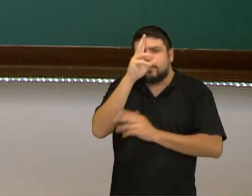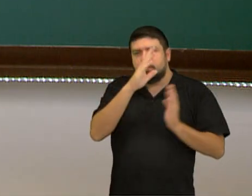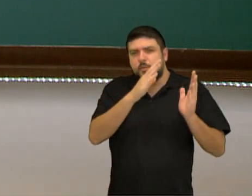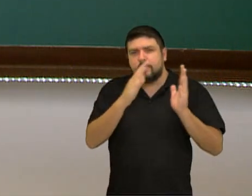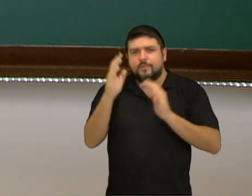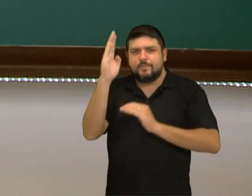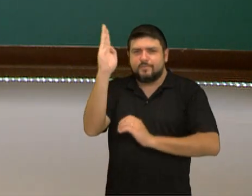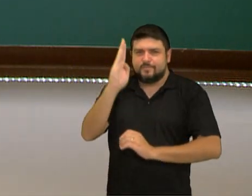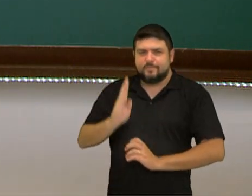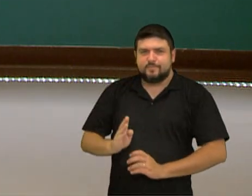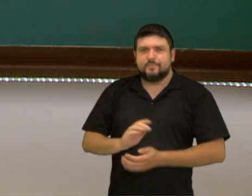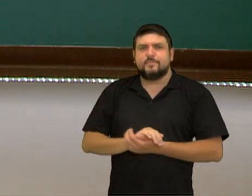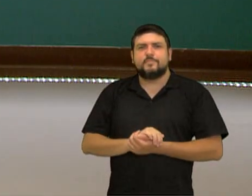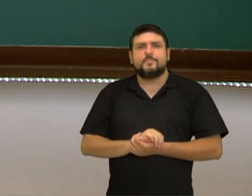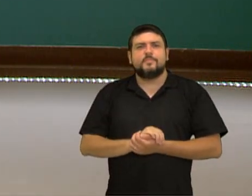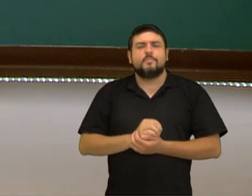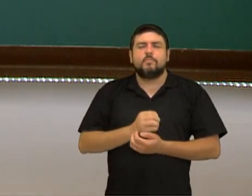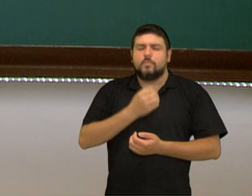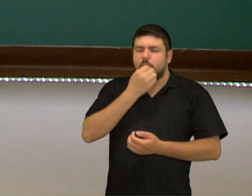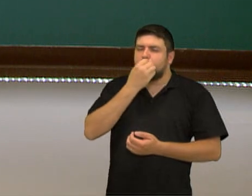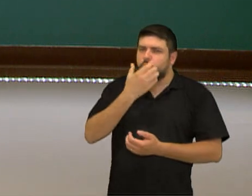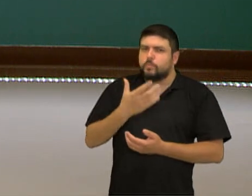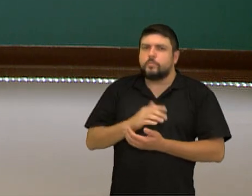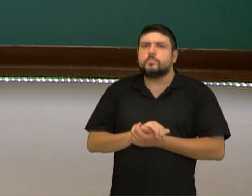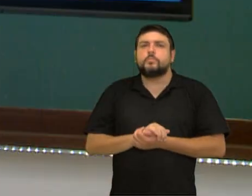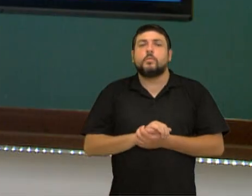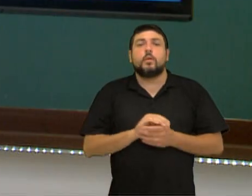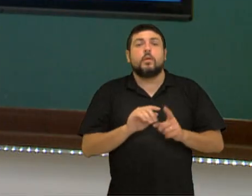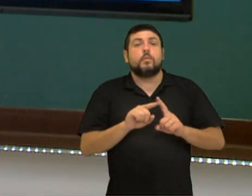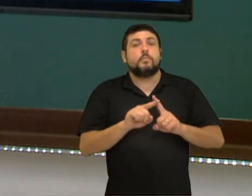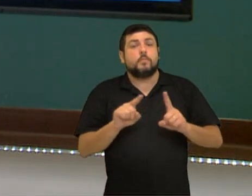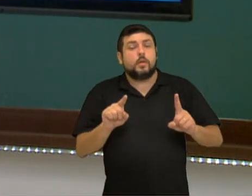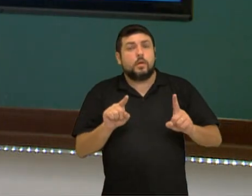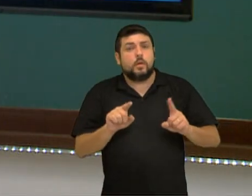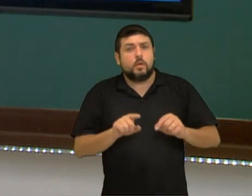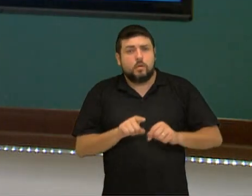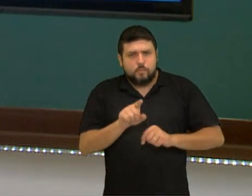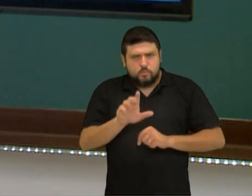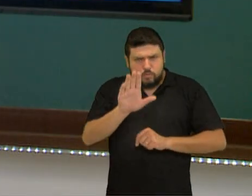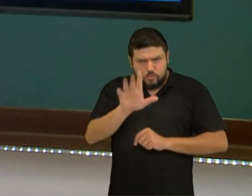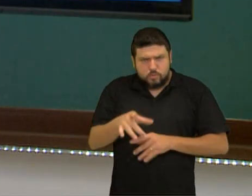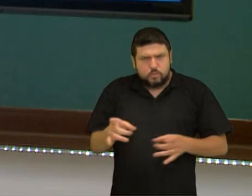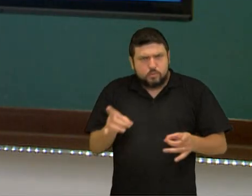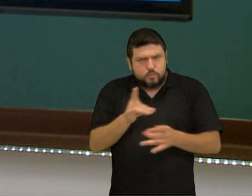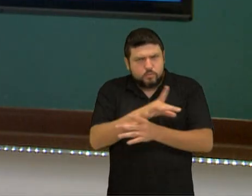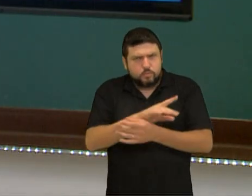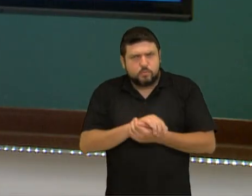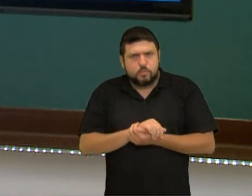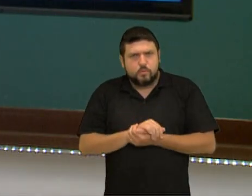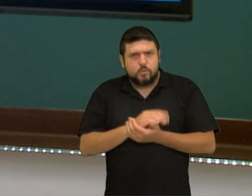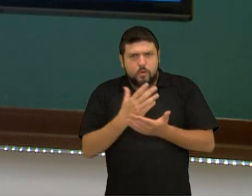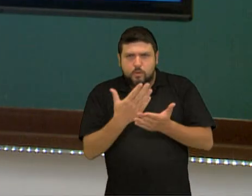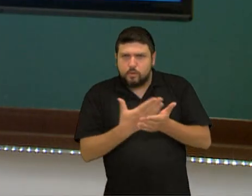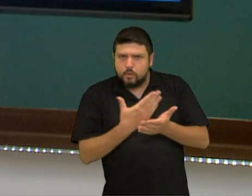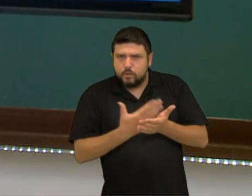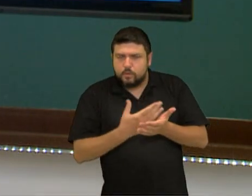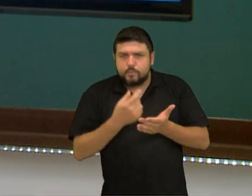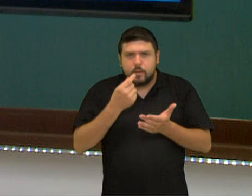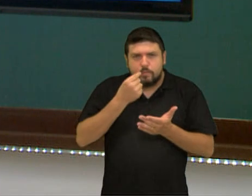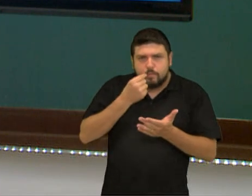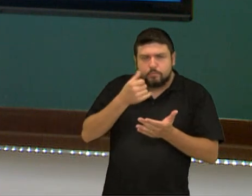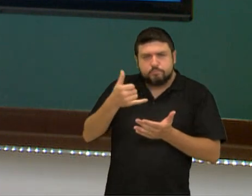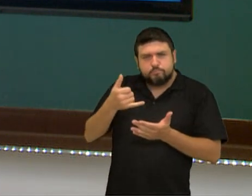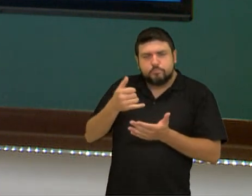com a gente? Boa, é isso aí! Mas antes, você está preparado para vir junto com a gente? Já pegou caderno, lápis,